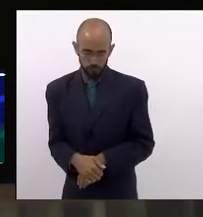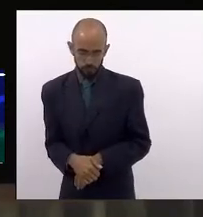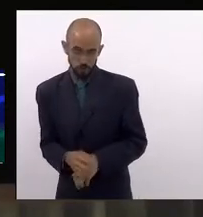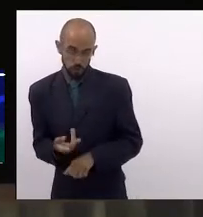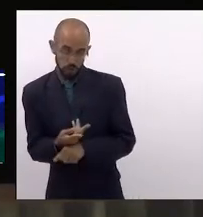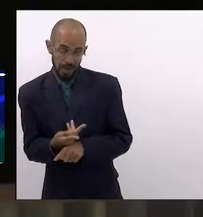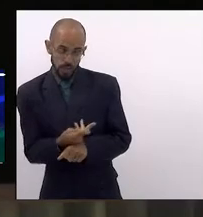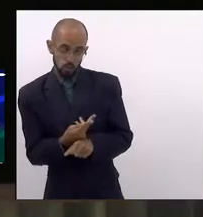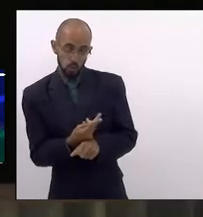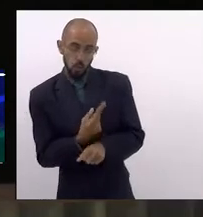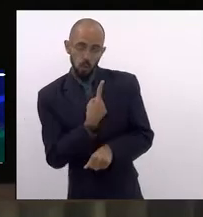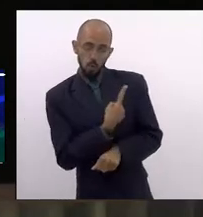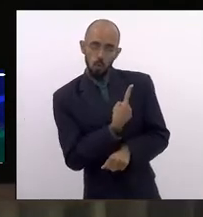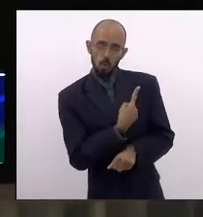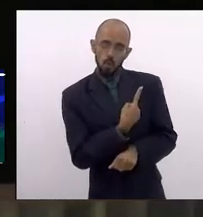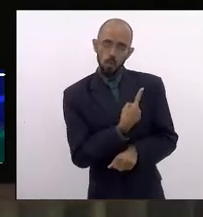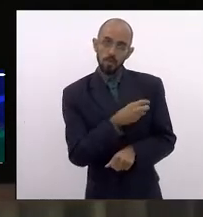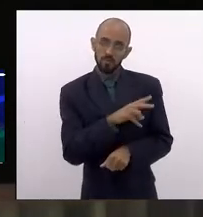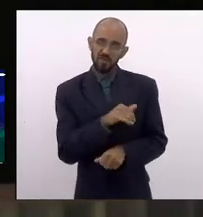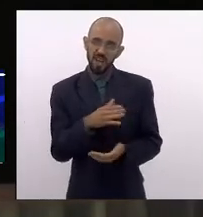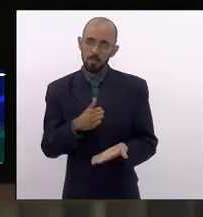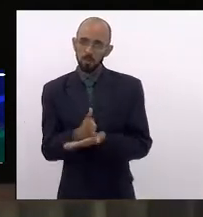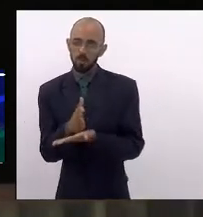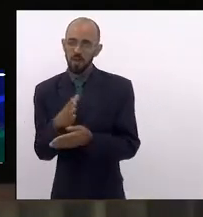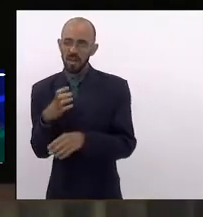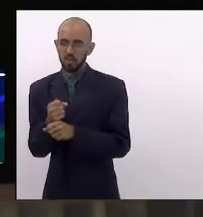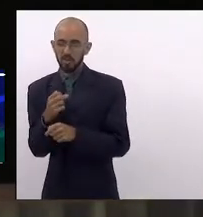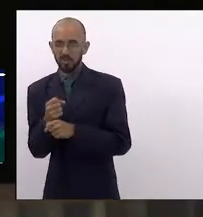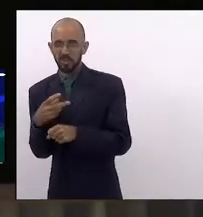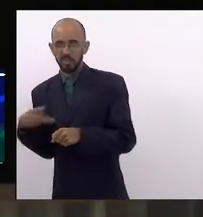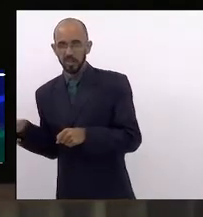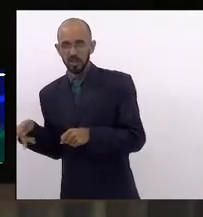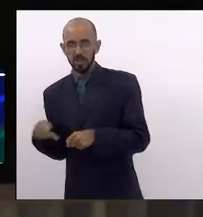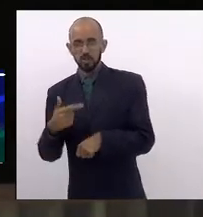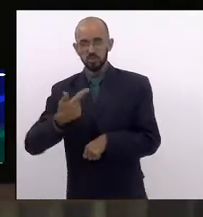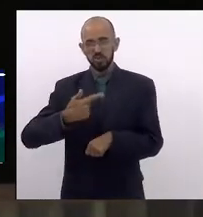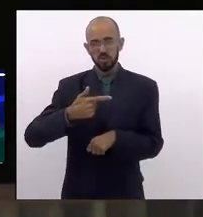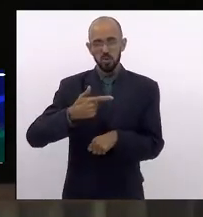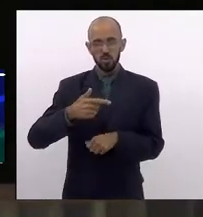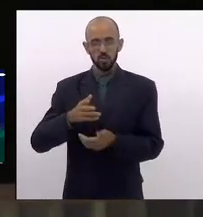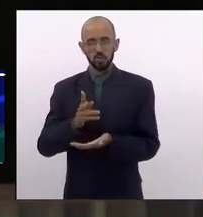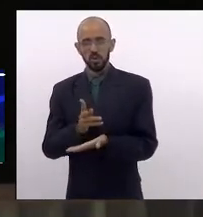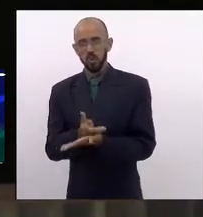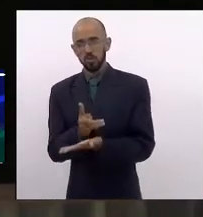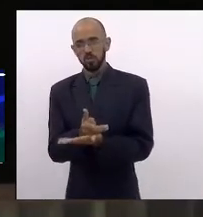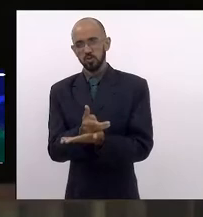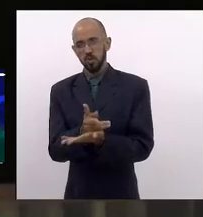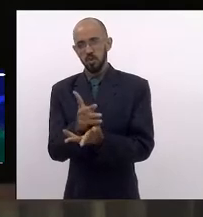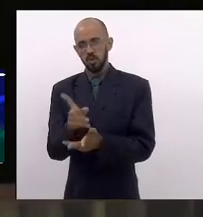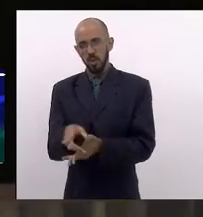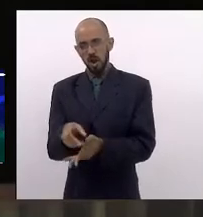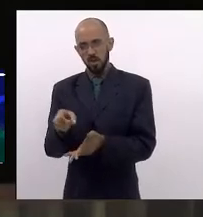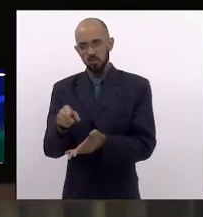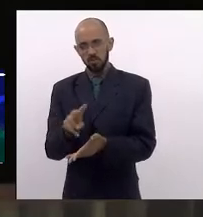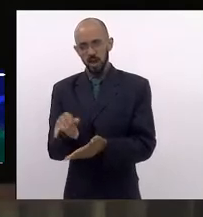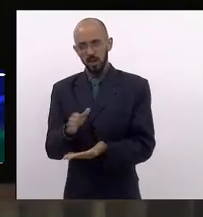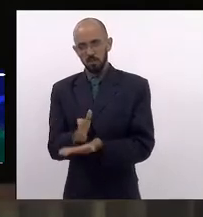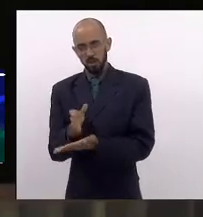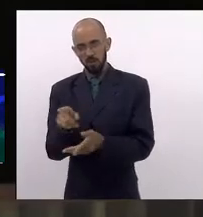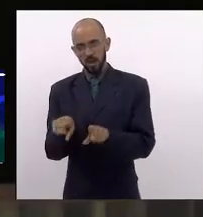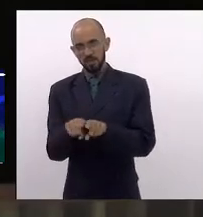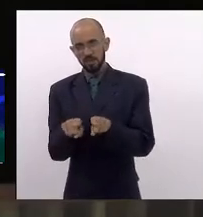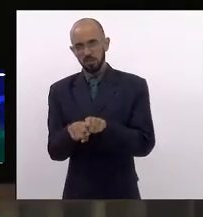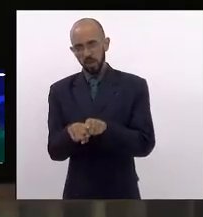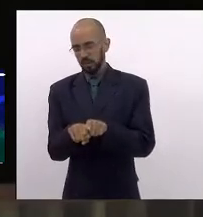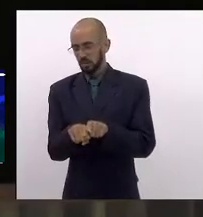e vai aprovar as contas e e eu segundo que continua na mesma linha vai aprovar as contas desse